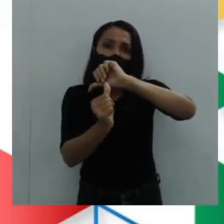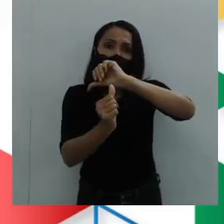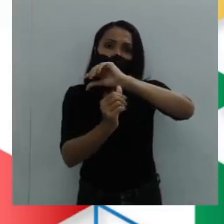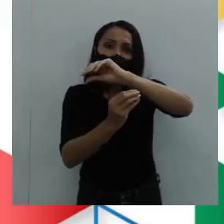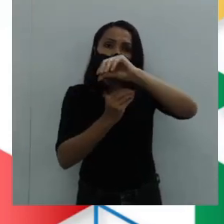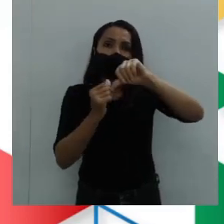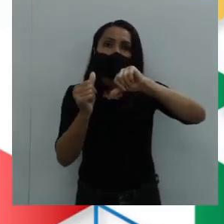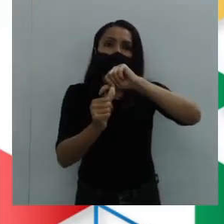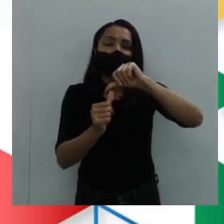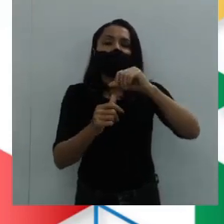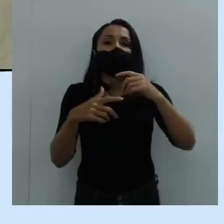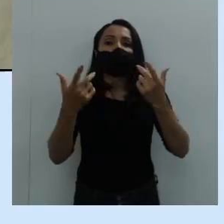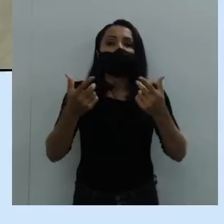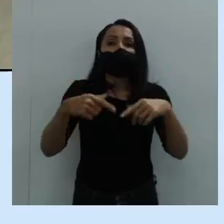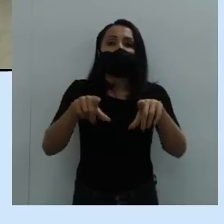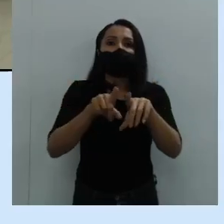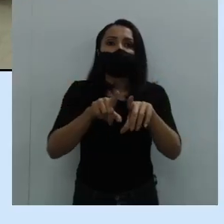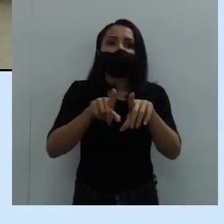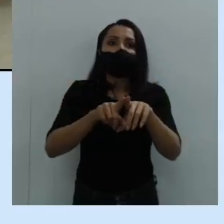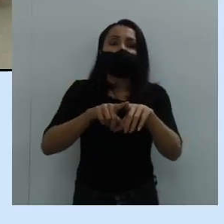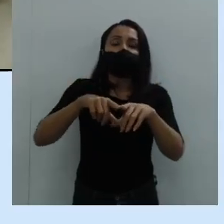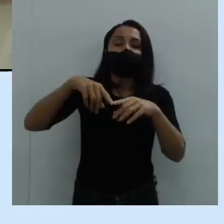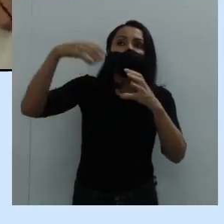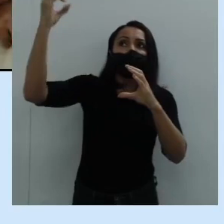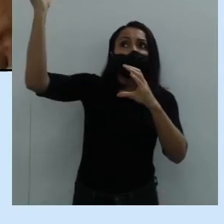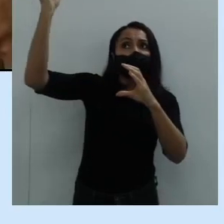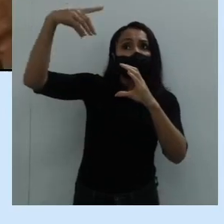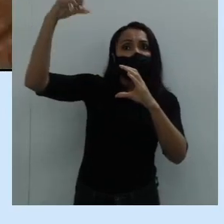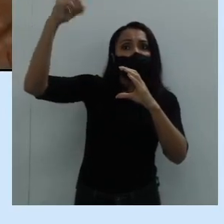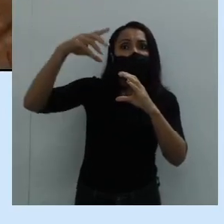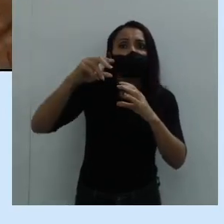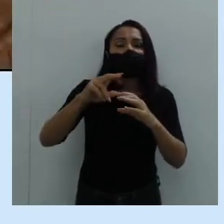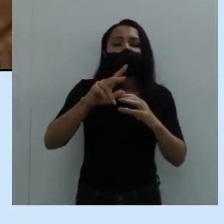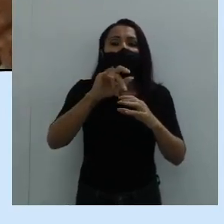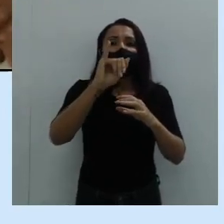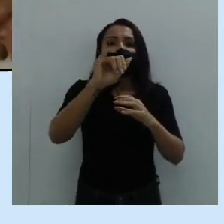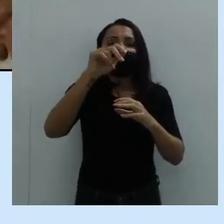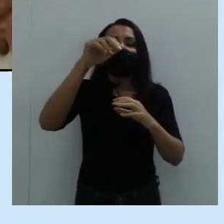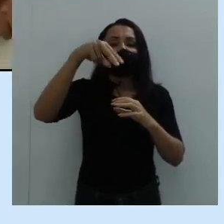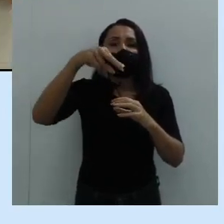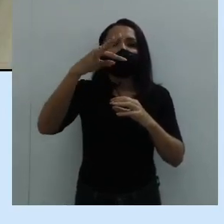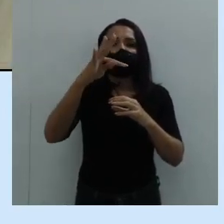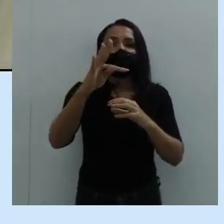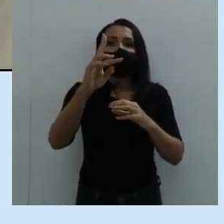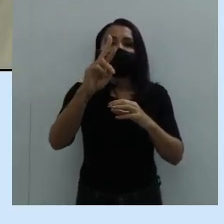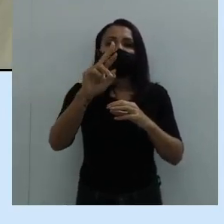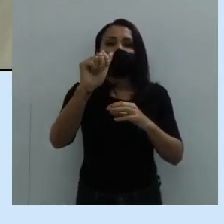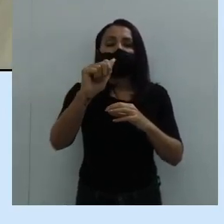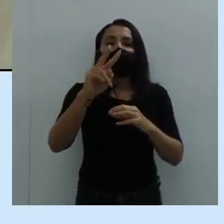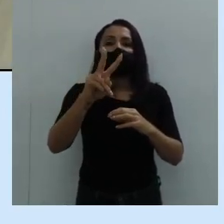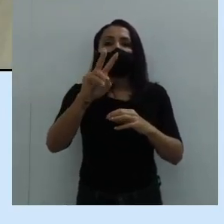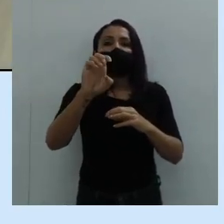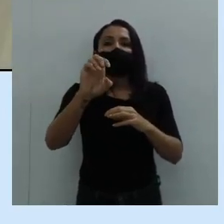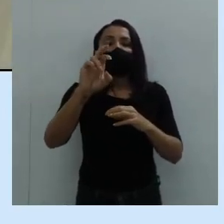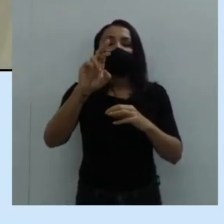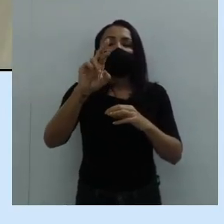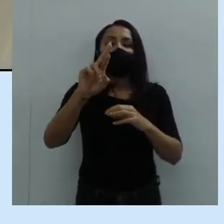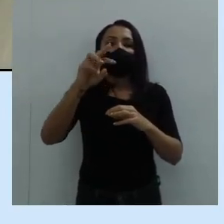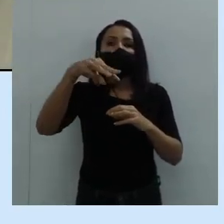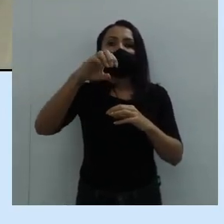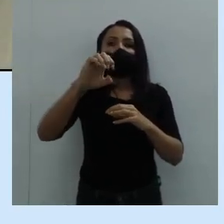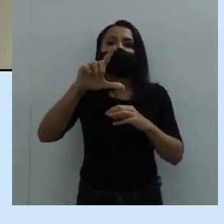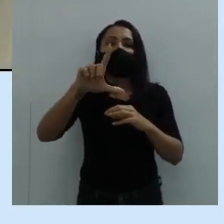na forma aí de radiação infravermelha. Então, quando essa